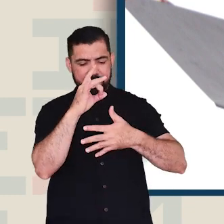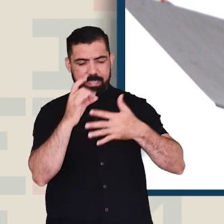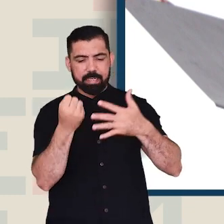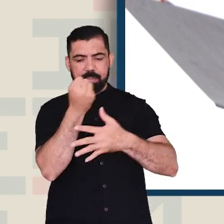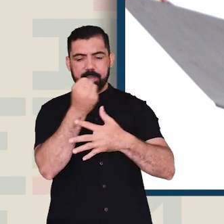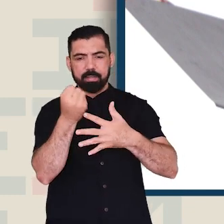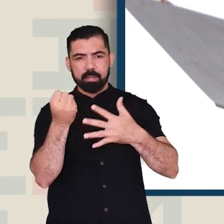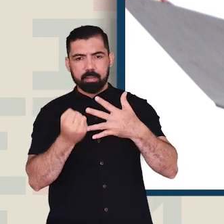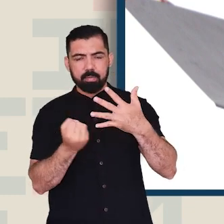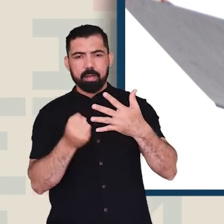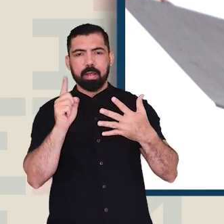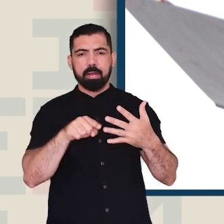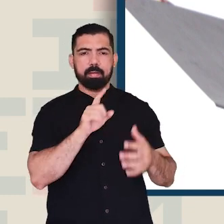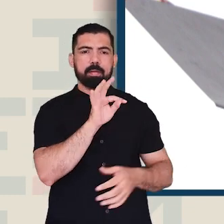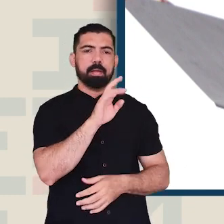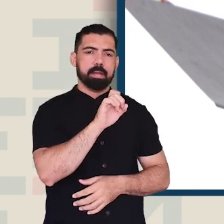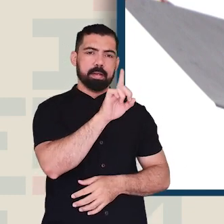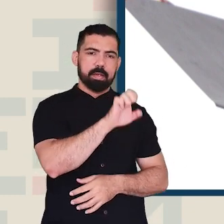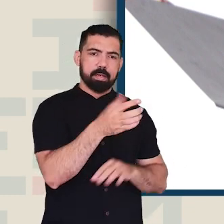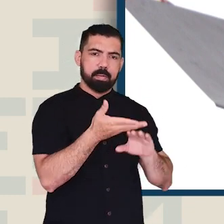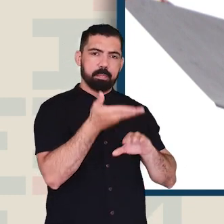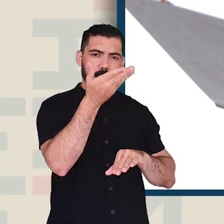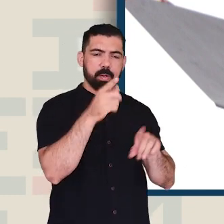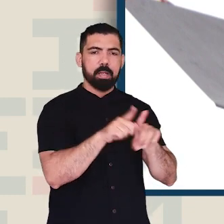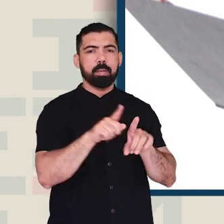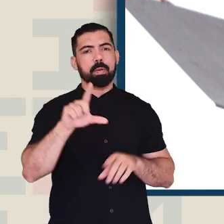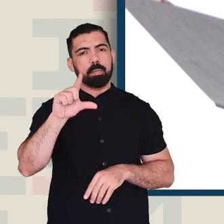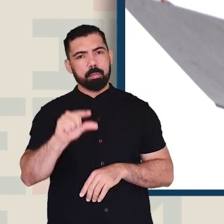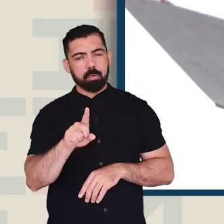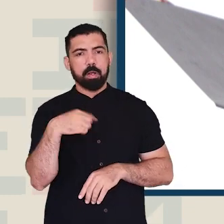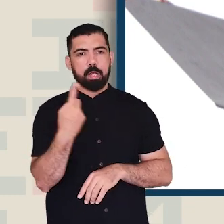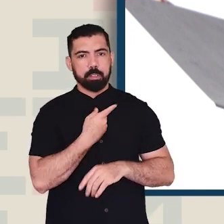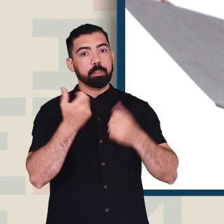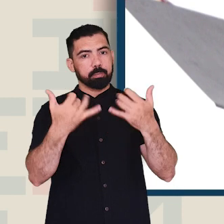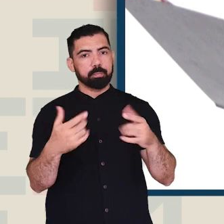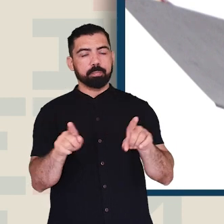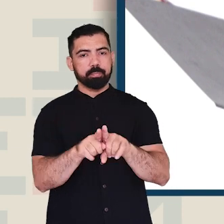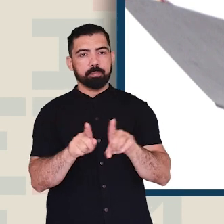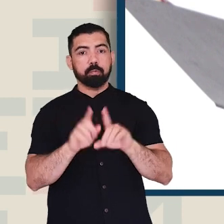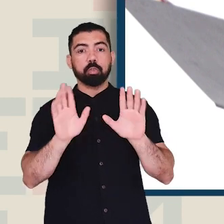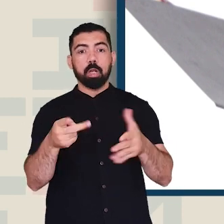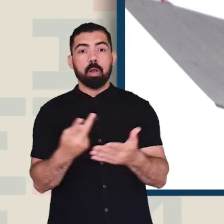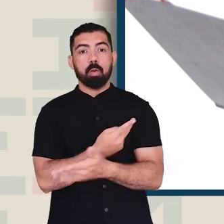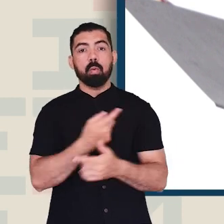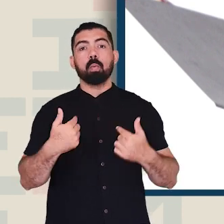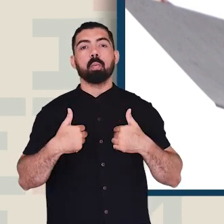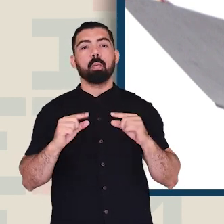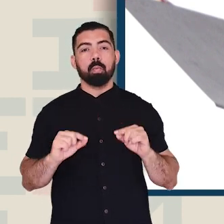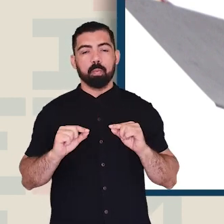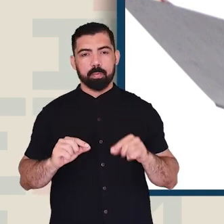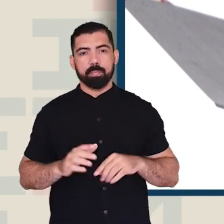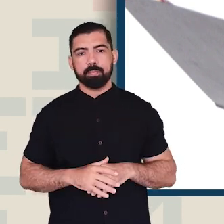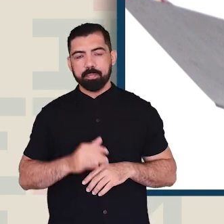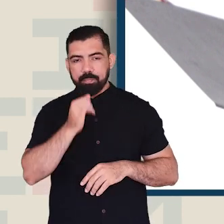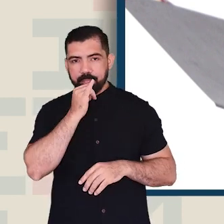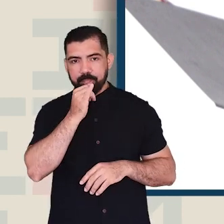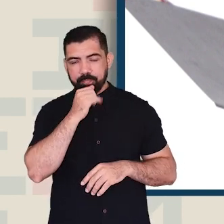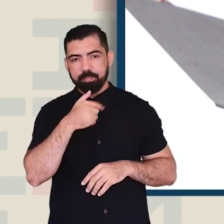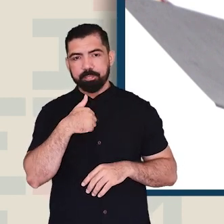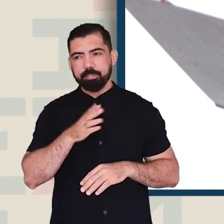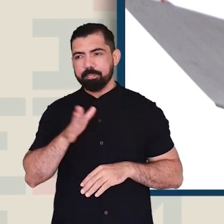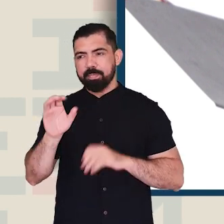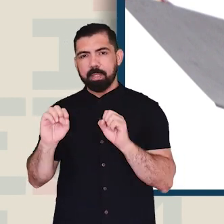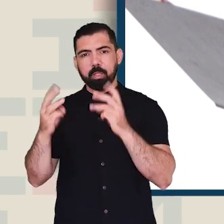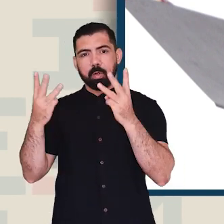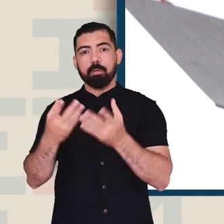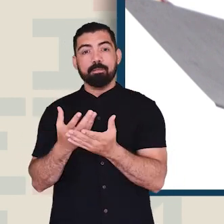onde é a tríade maior, onde é a tríade menor, que a gente vai já falar dela. E já aconteceu comigo de eu ter um show